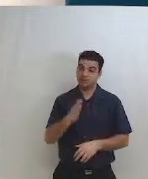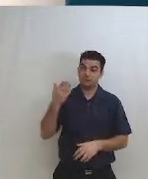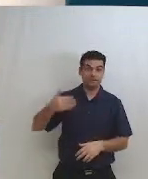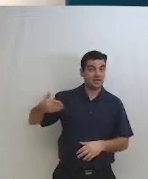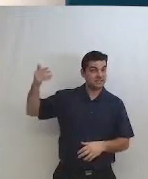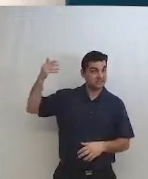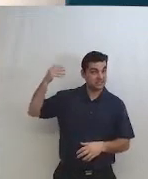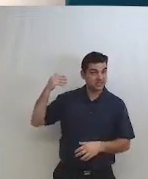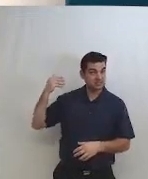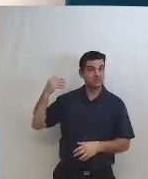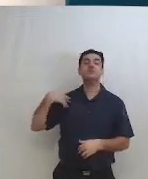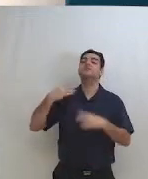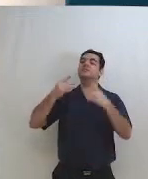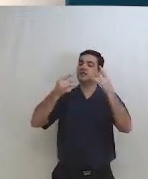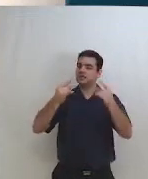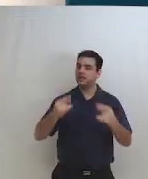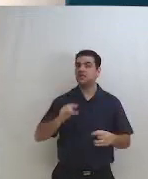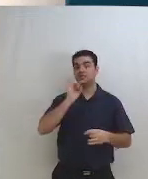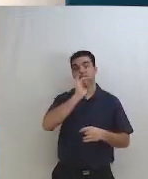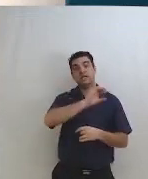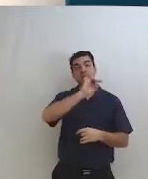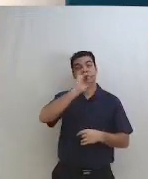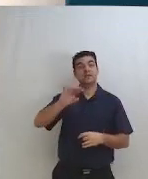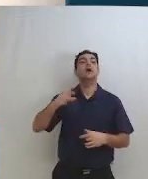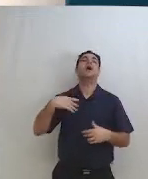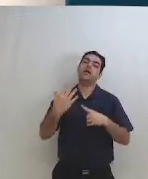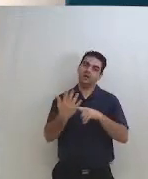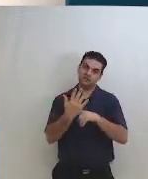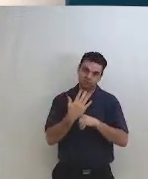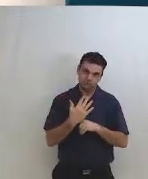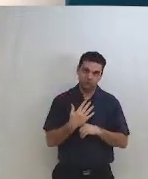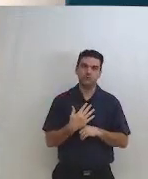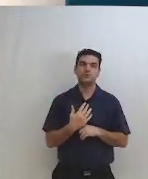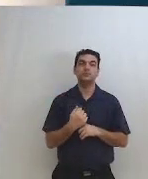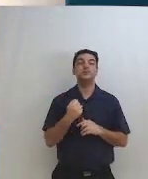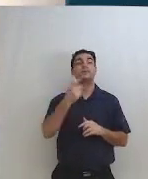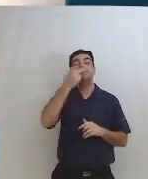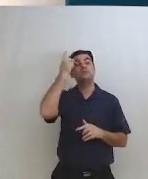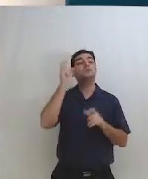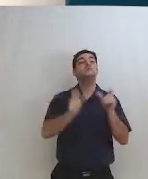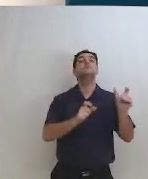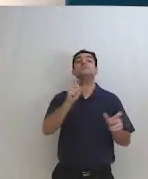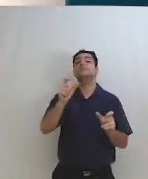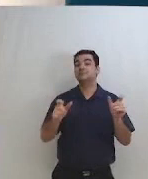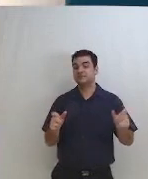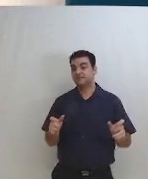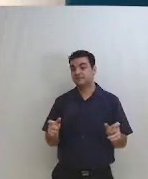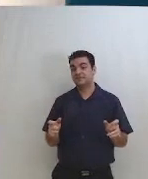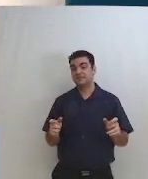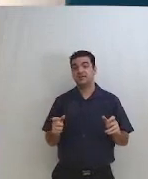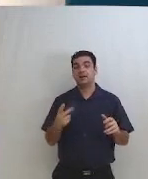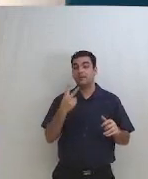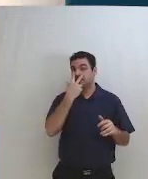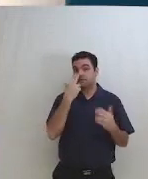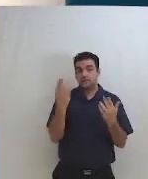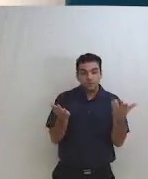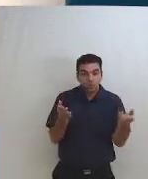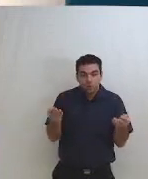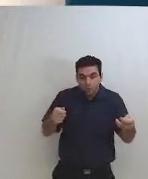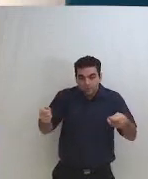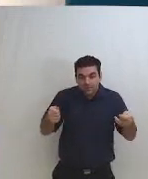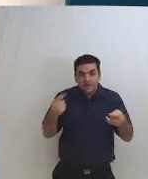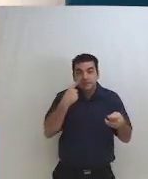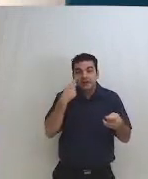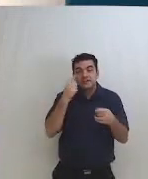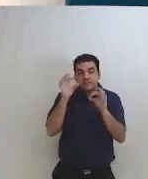contas encontradas já são solicitadas sem que, ao menos, se faça um filtro quanto à identificação da pessoa